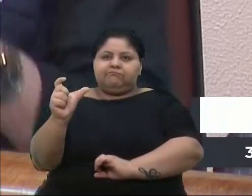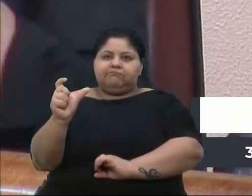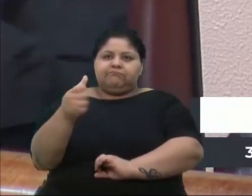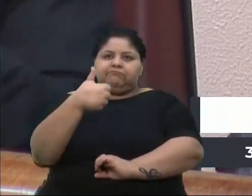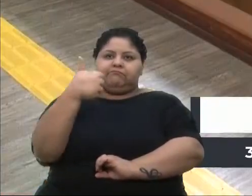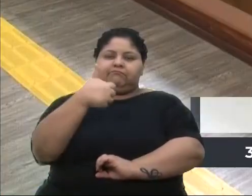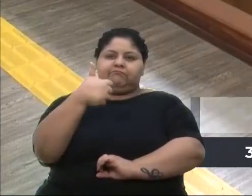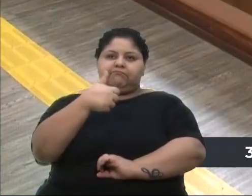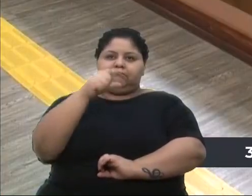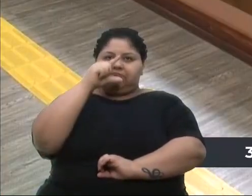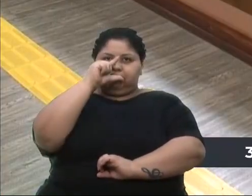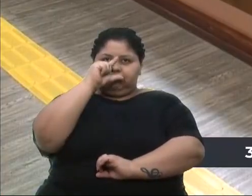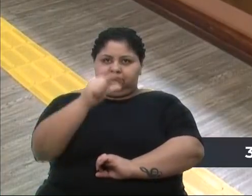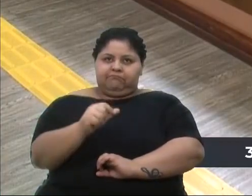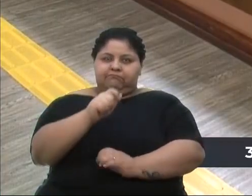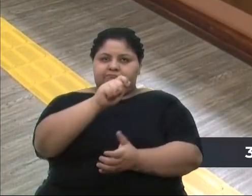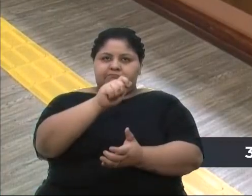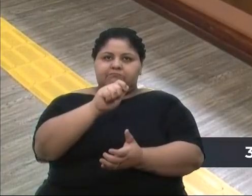Adriano Bressan.